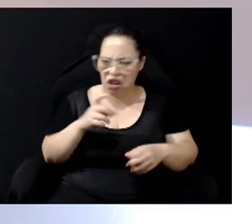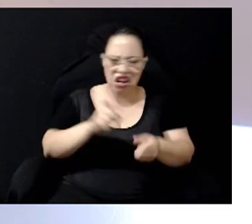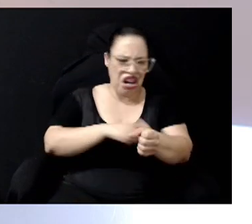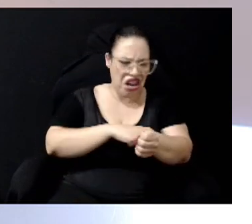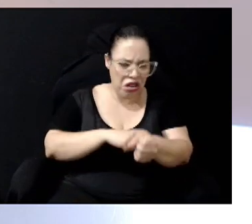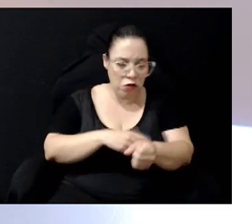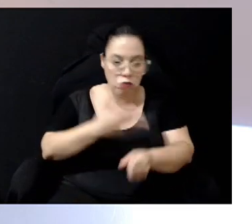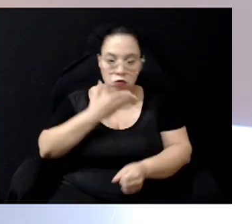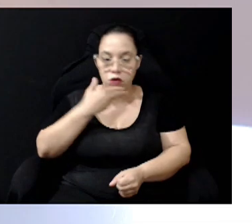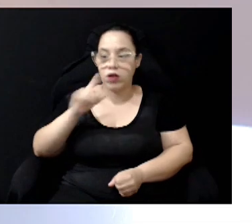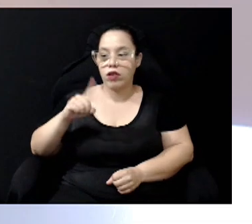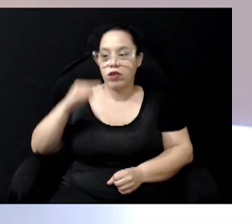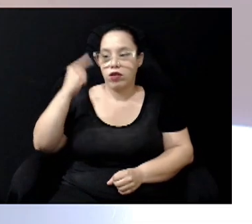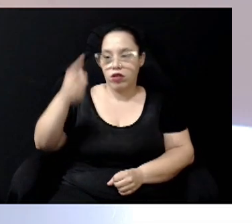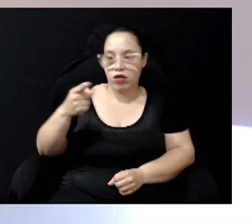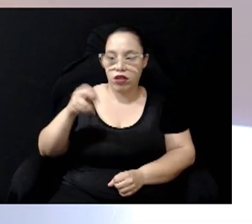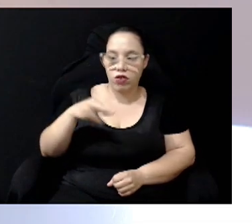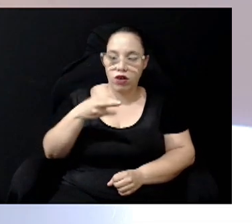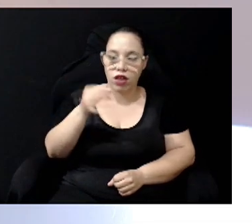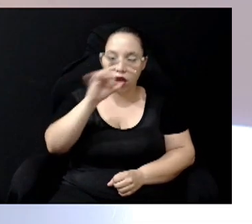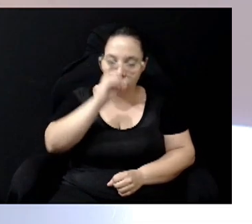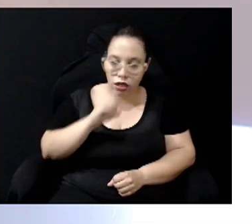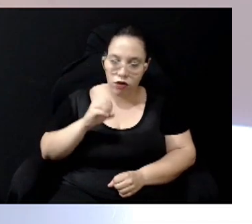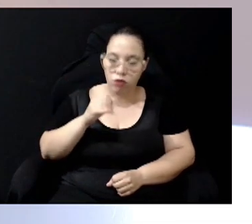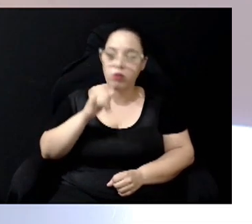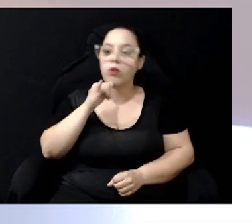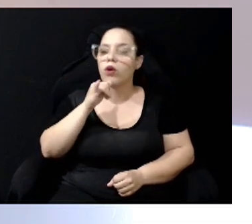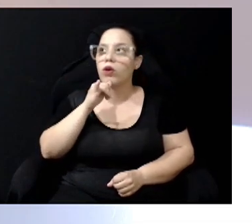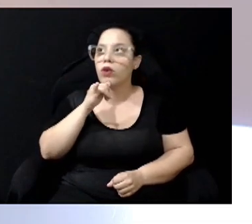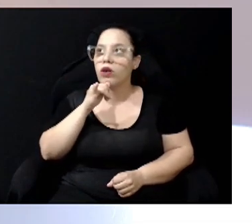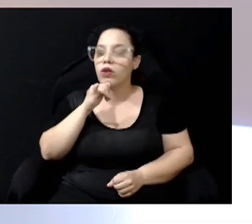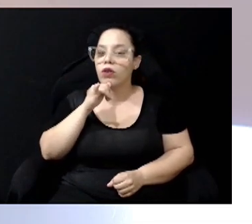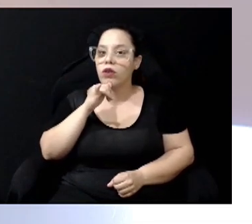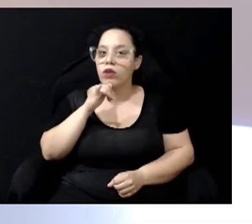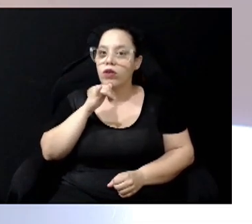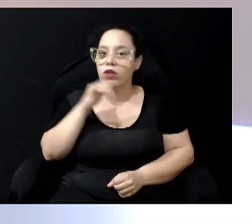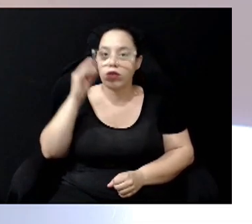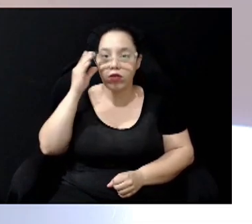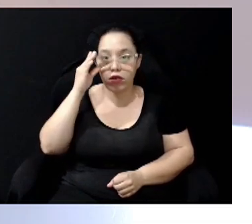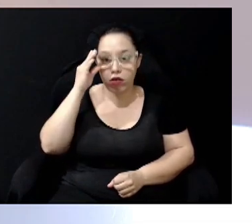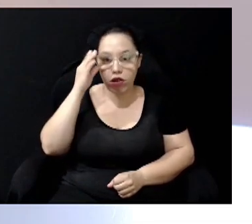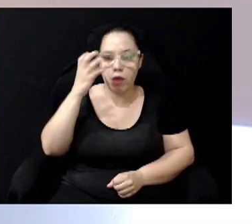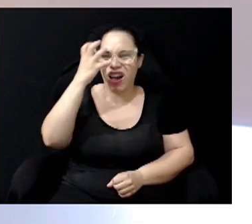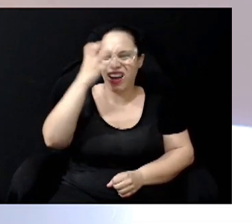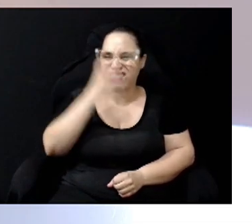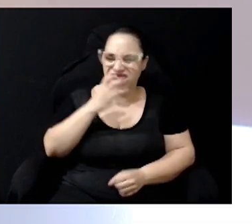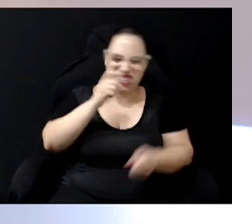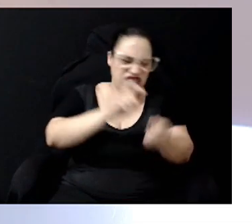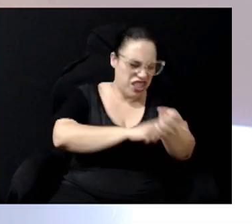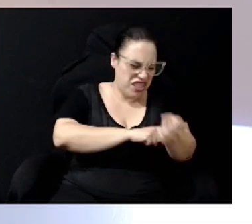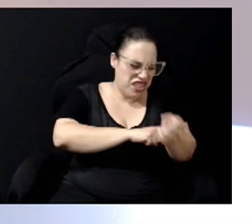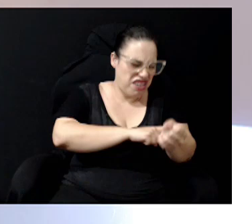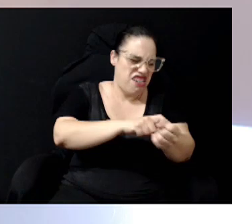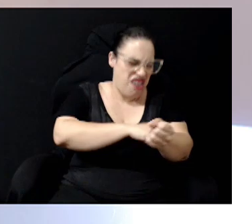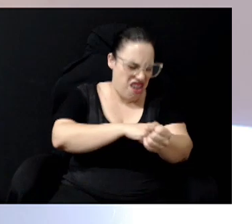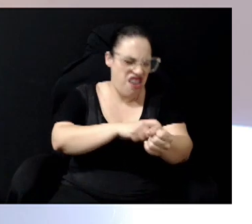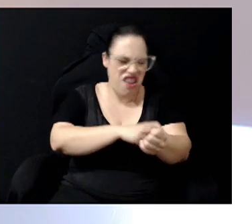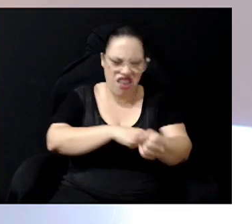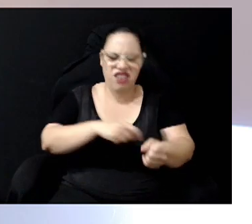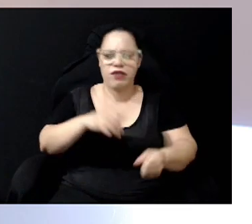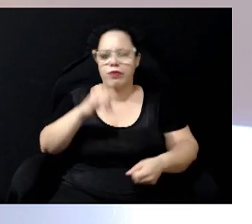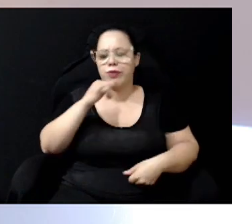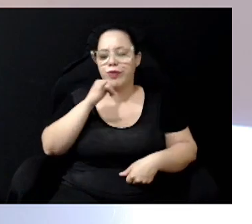depois da constelação, Sim. por exemplo. Sim, muitas vezes é uma raiva que era, por exemplo, de alguém